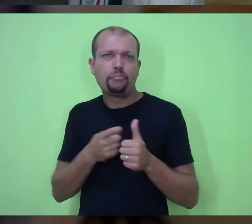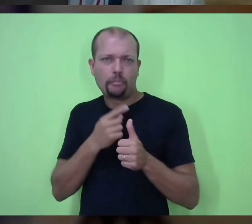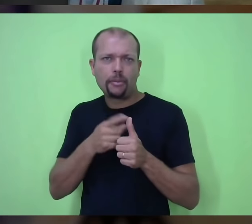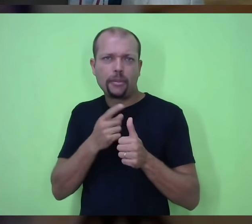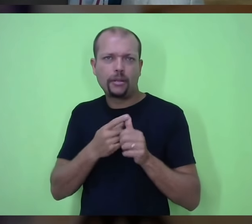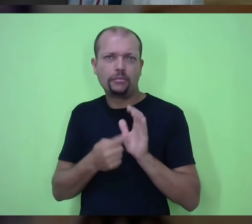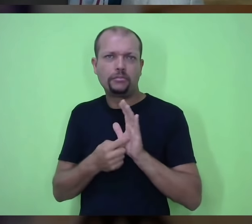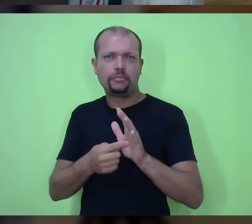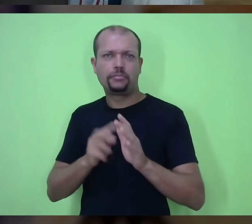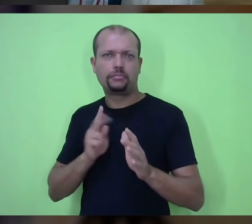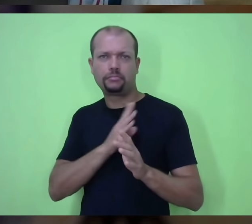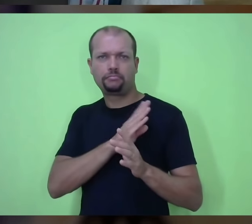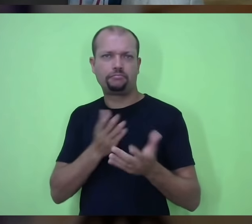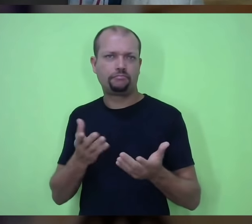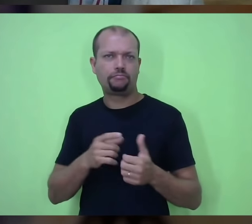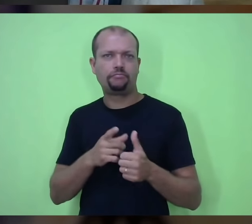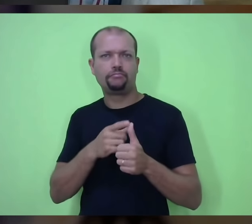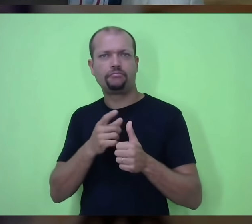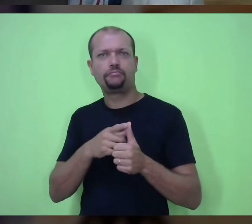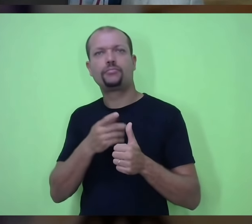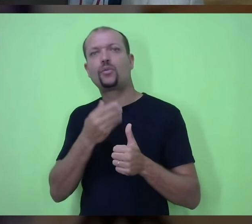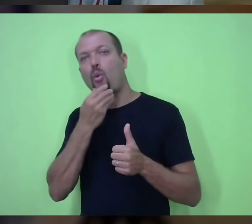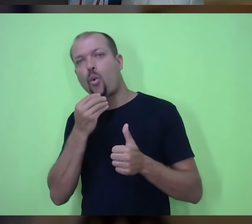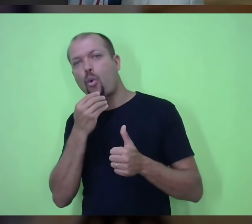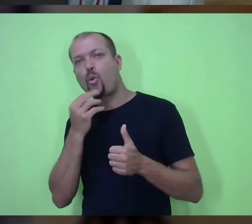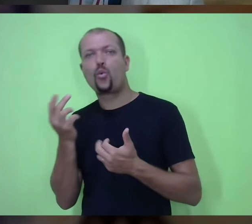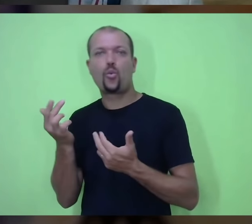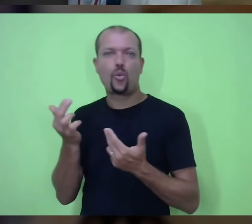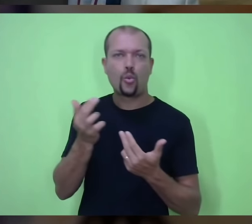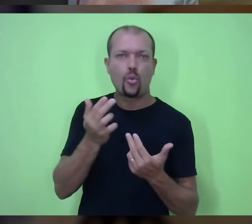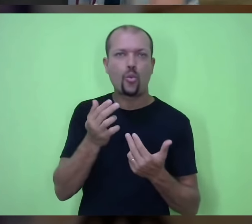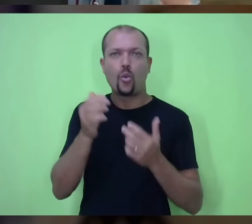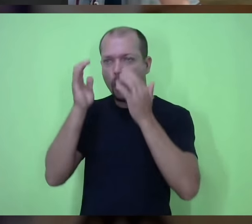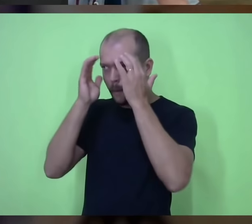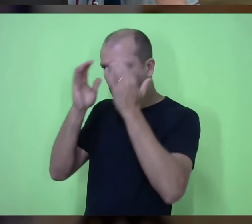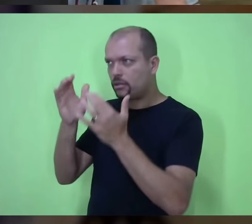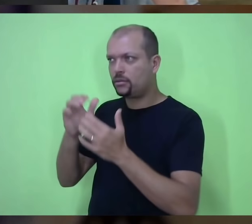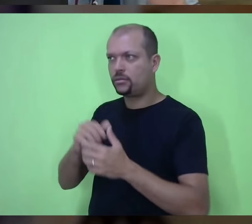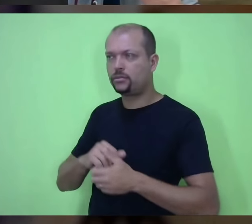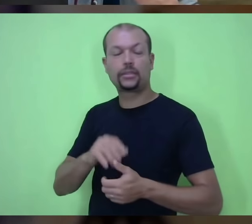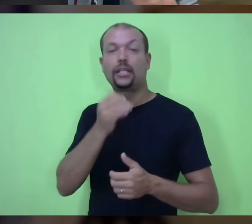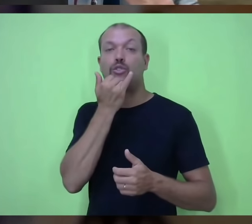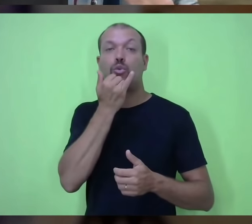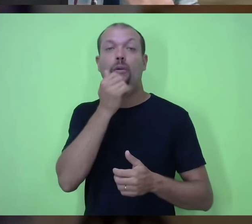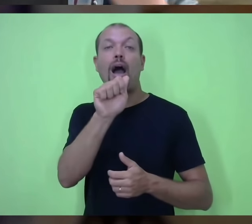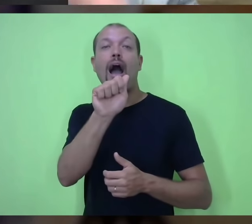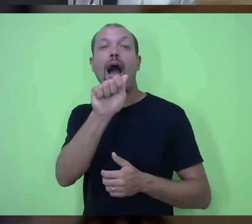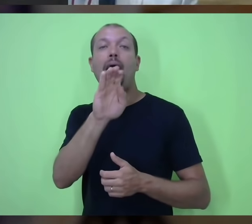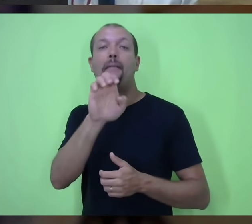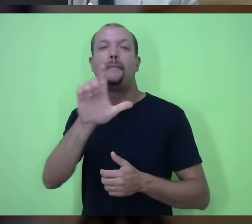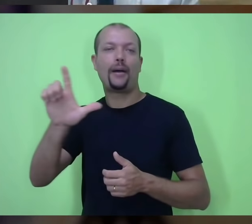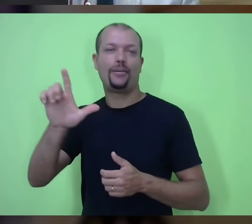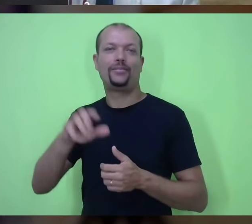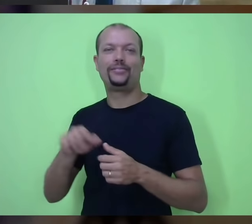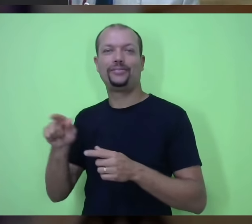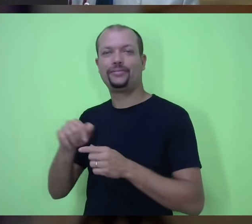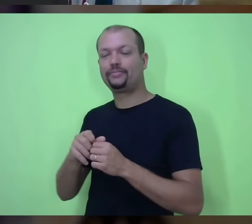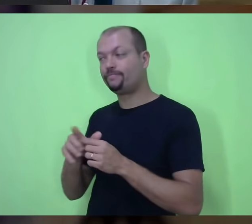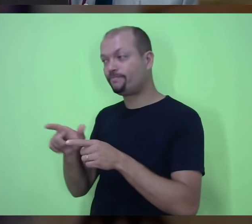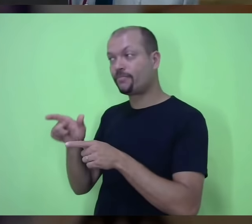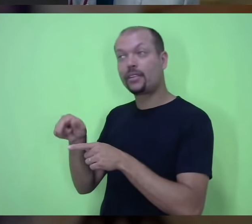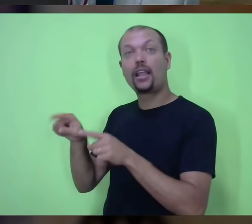vezes, é apresentado por nós como quem? Como entre dois irmãos, o que é obediente. No entanto, quando ele obedece